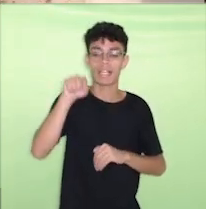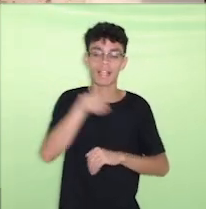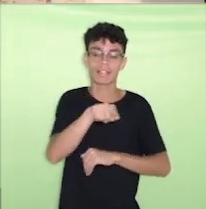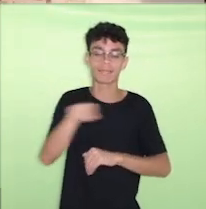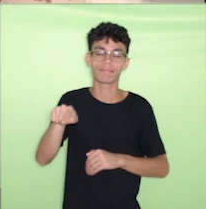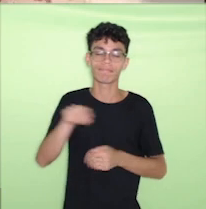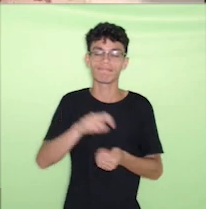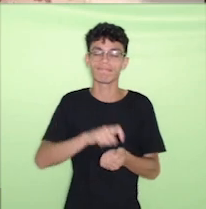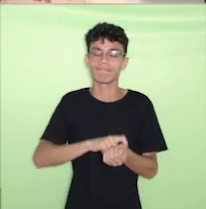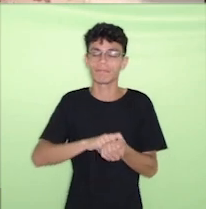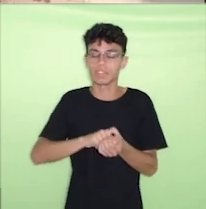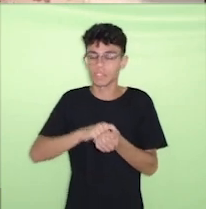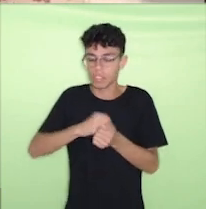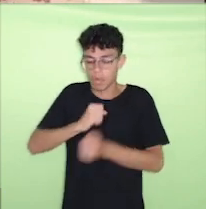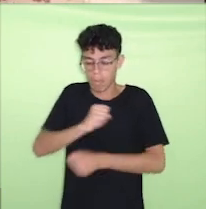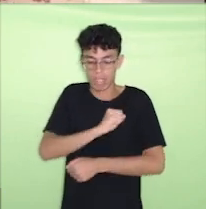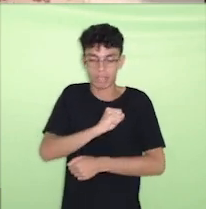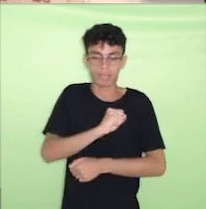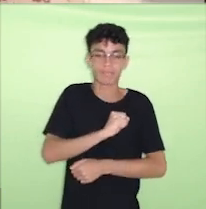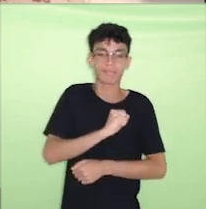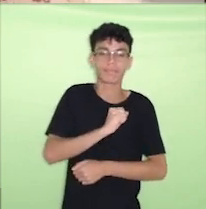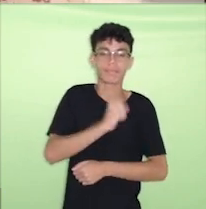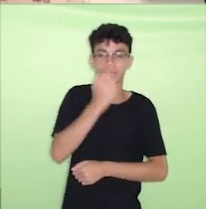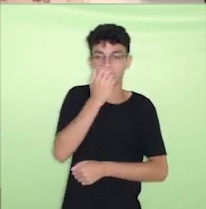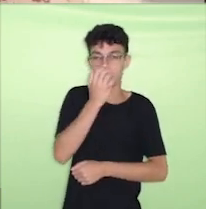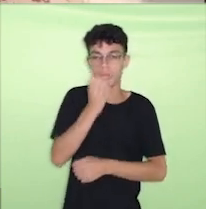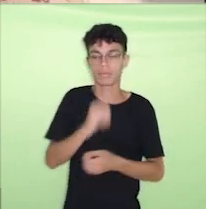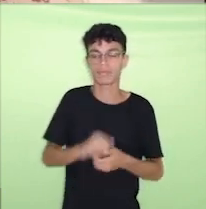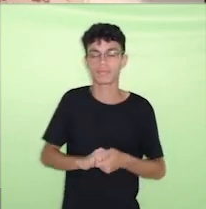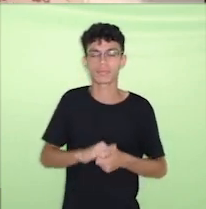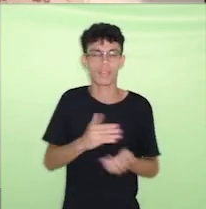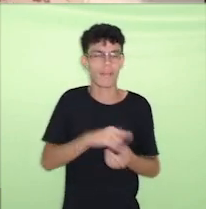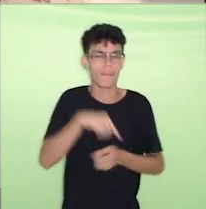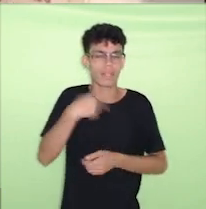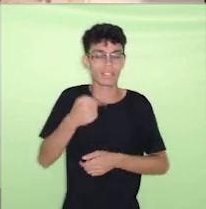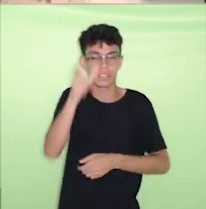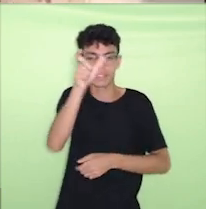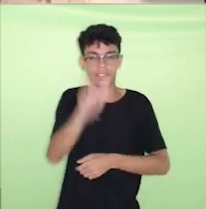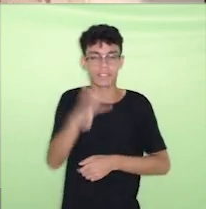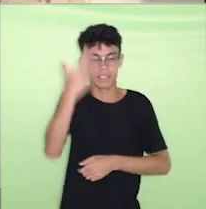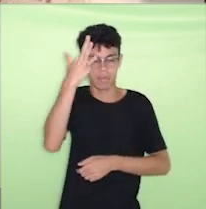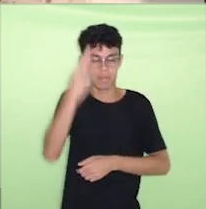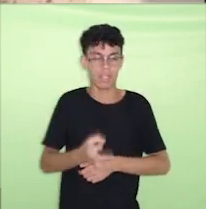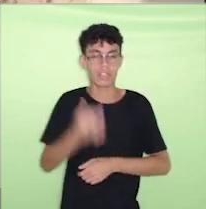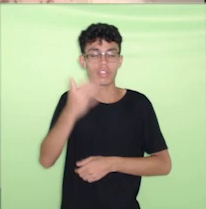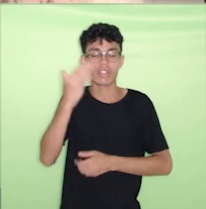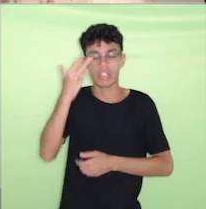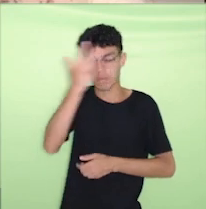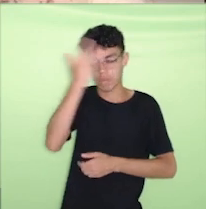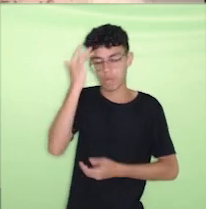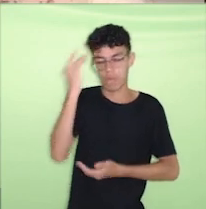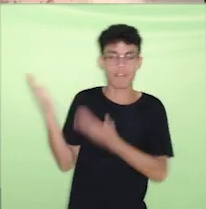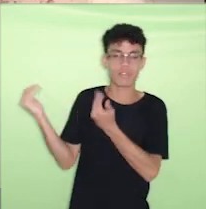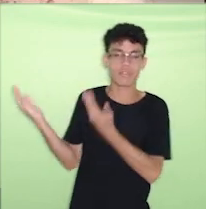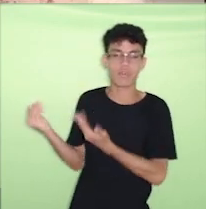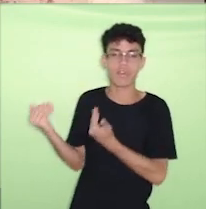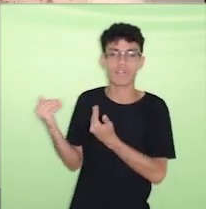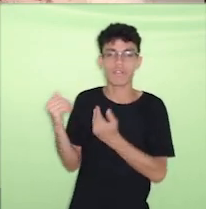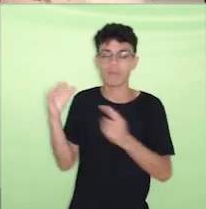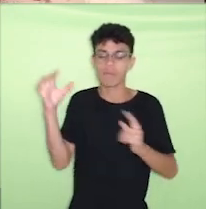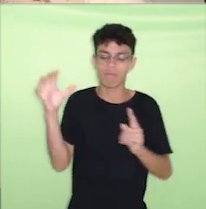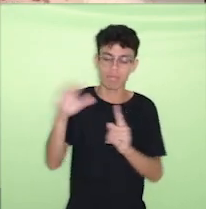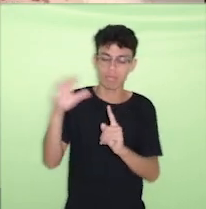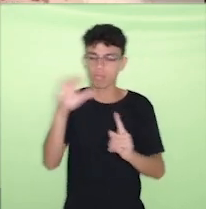dos outros. Inquietude de início. E depois você compreende, as pessoas jovens são propensas a dar crédito a